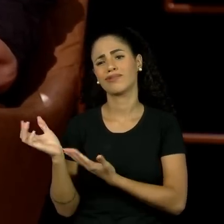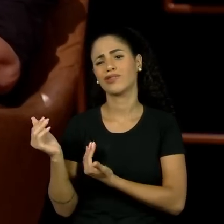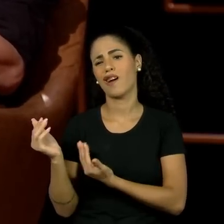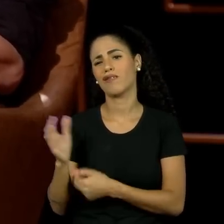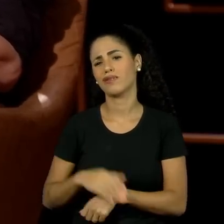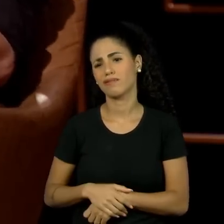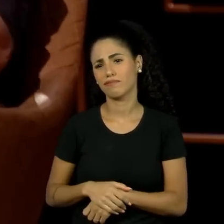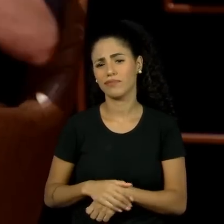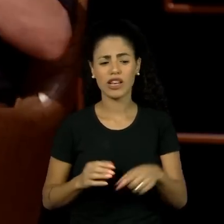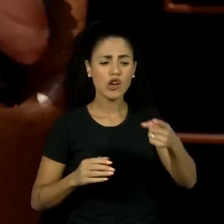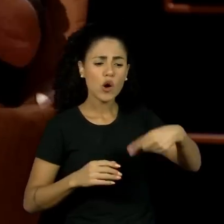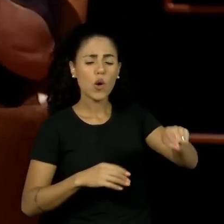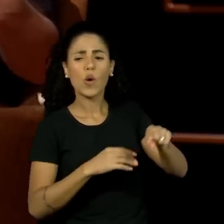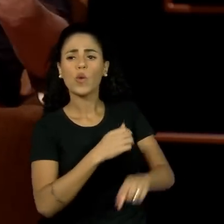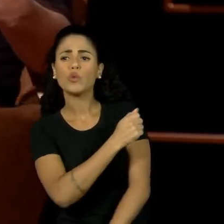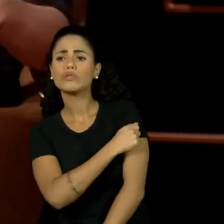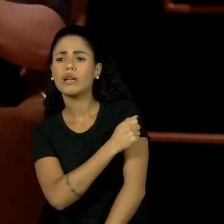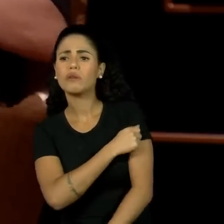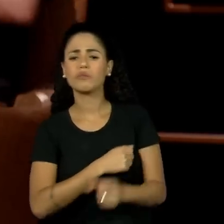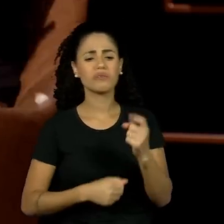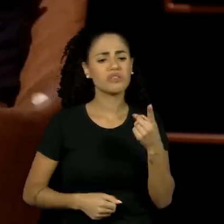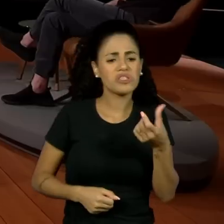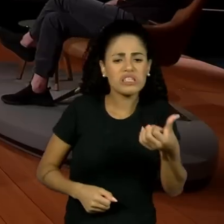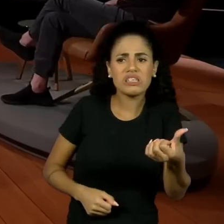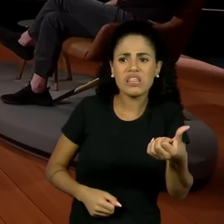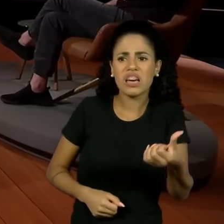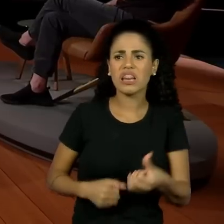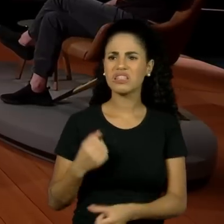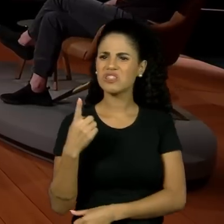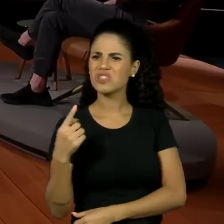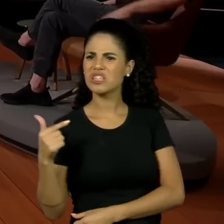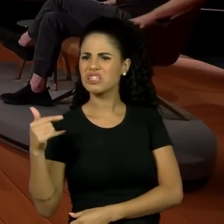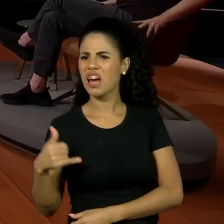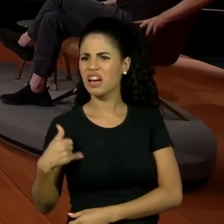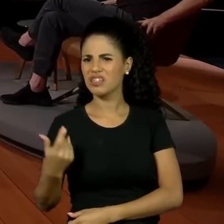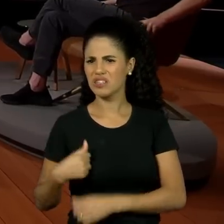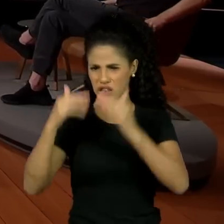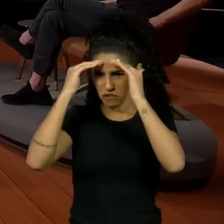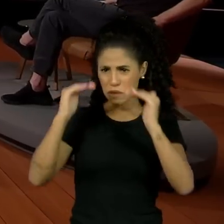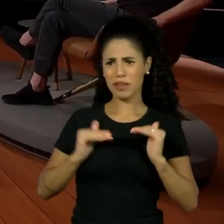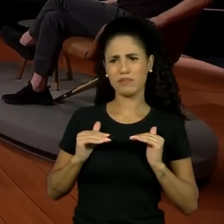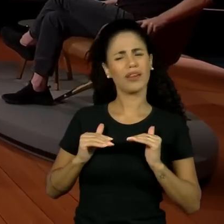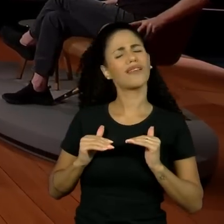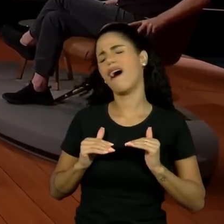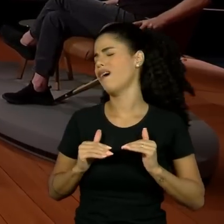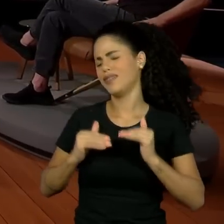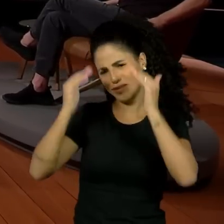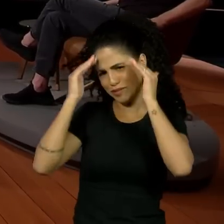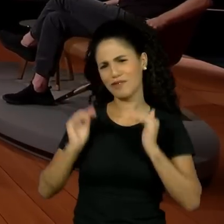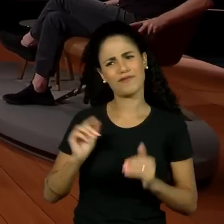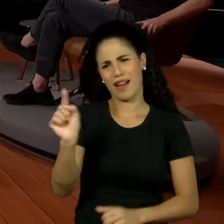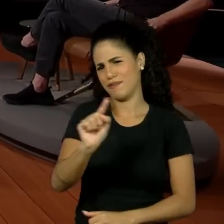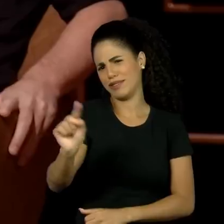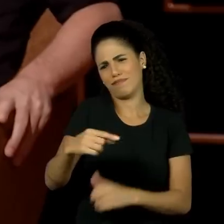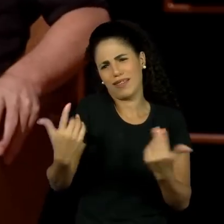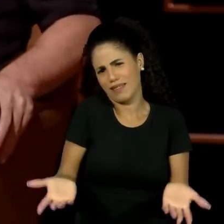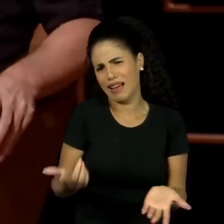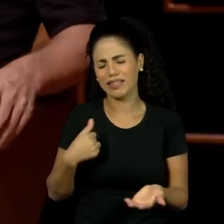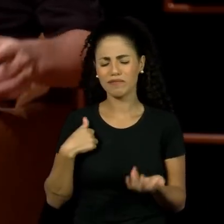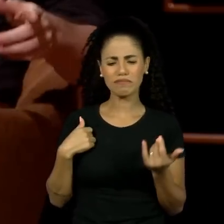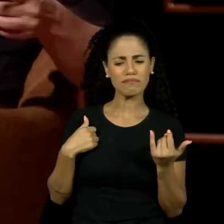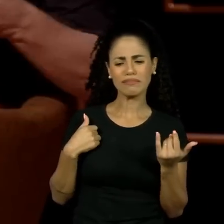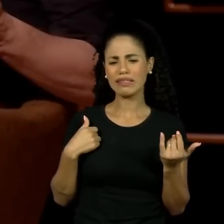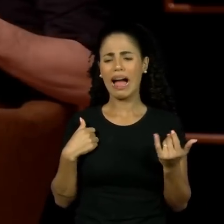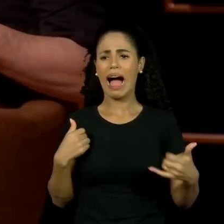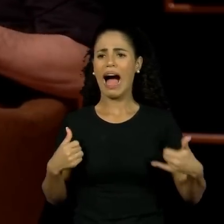tinham 16, 17, ou seja, eles não me respeitavam, enfim. E daí eu falei, não dá para ser bedel. Mas